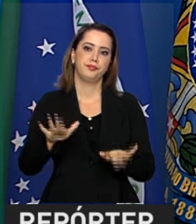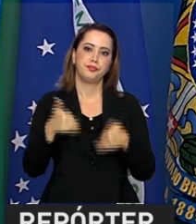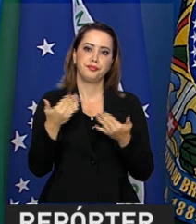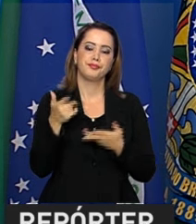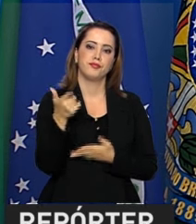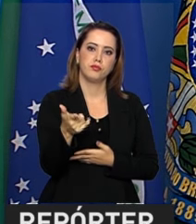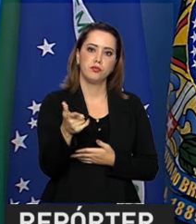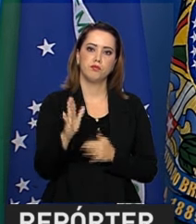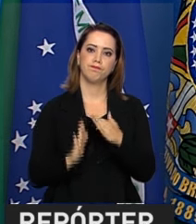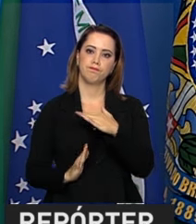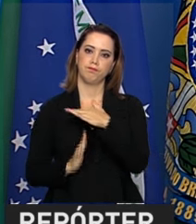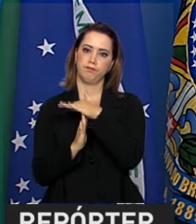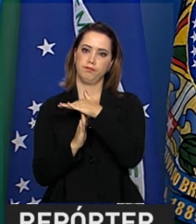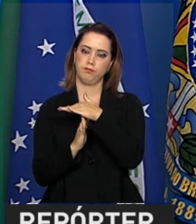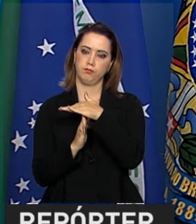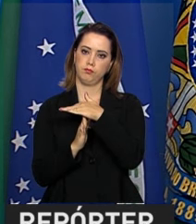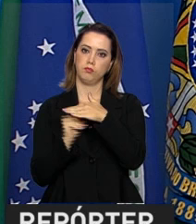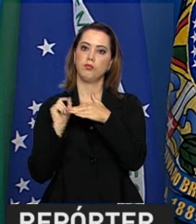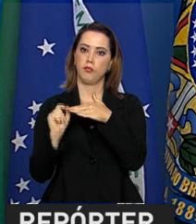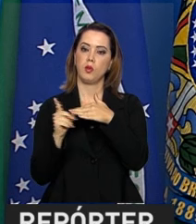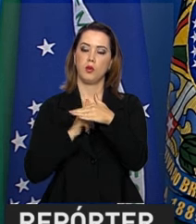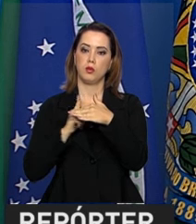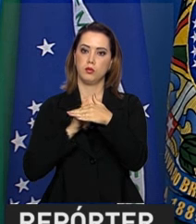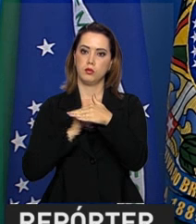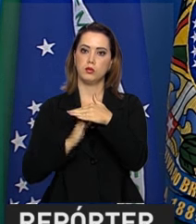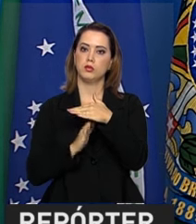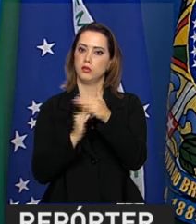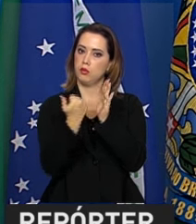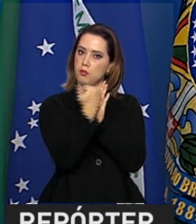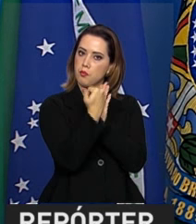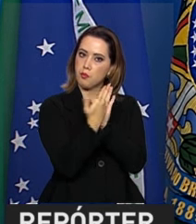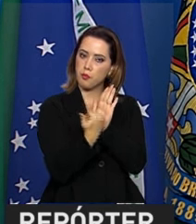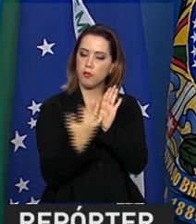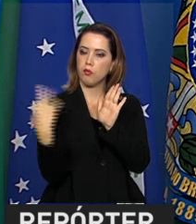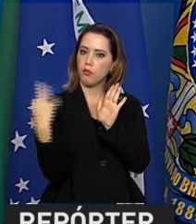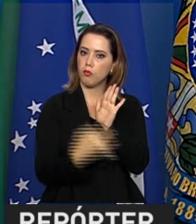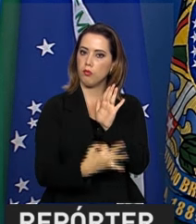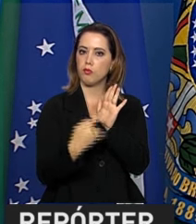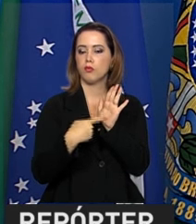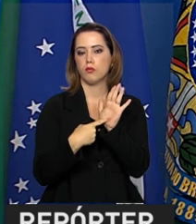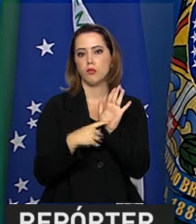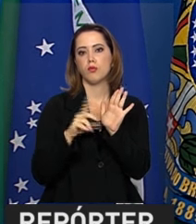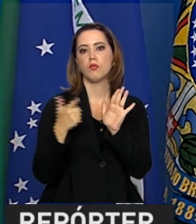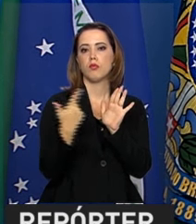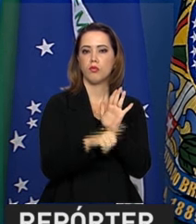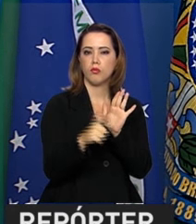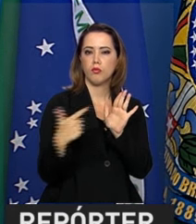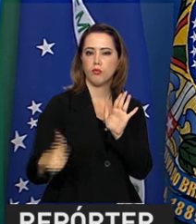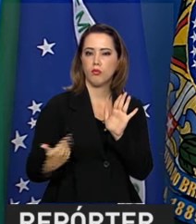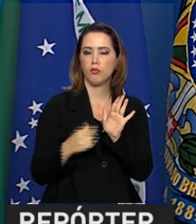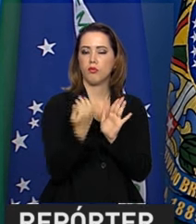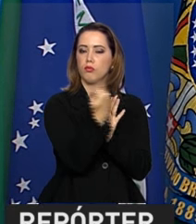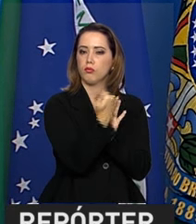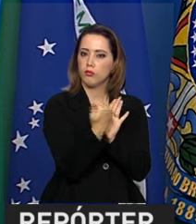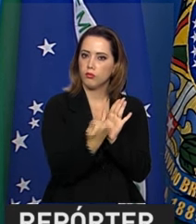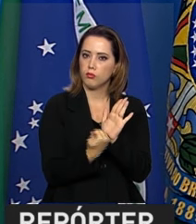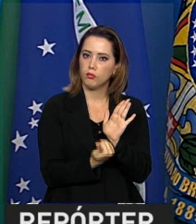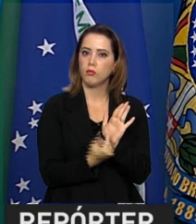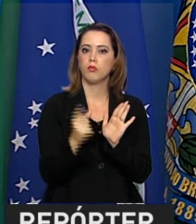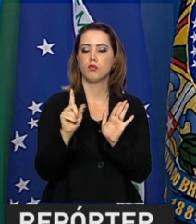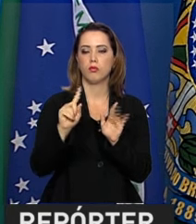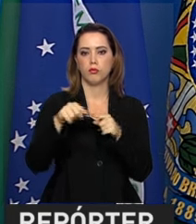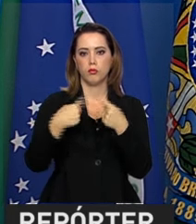este teto fixado por um projeto muito adequado, e outros projetos virão para